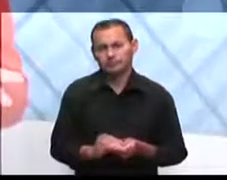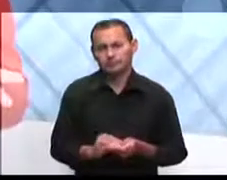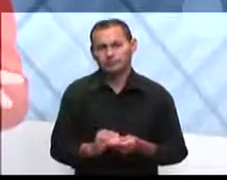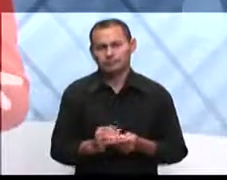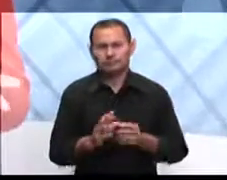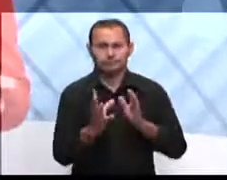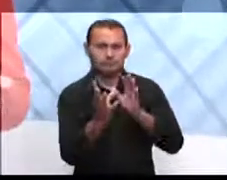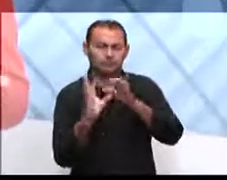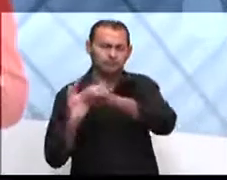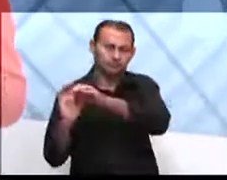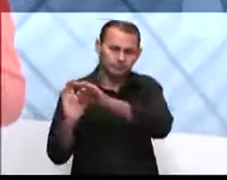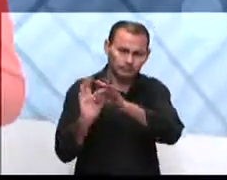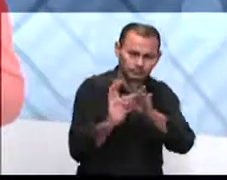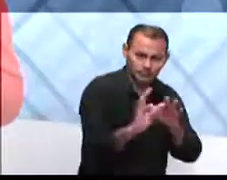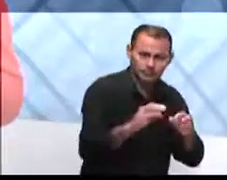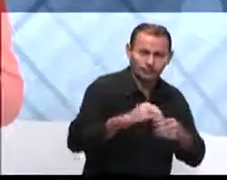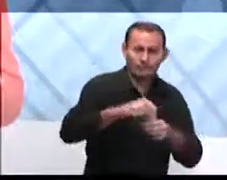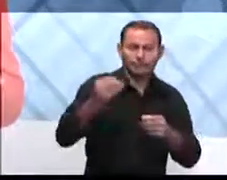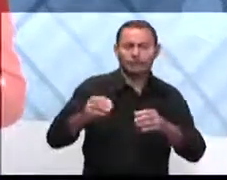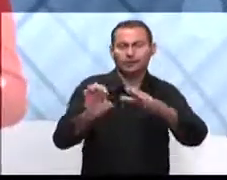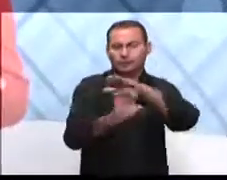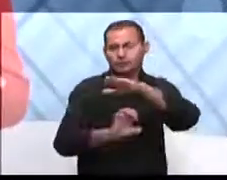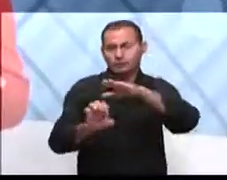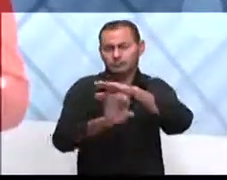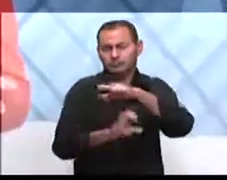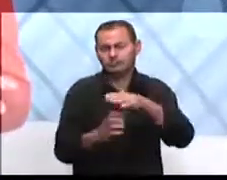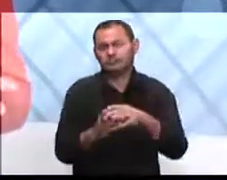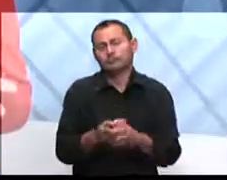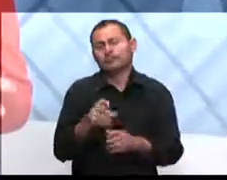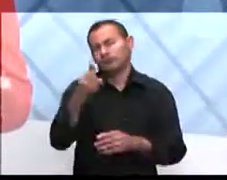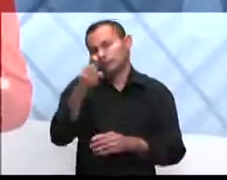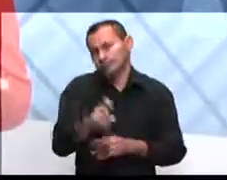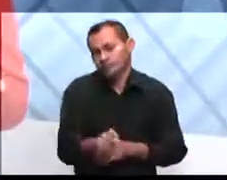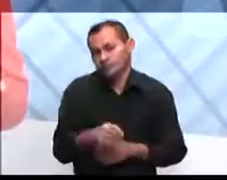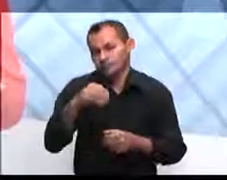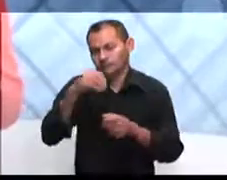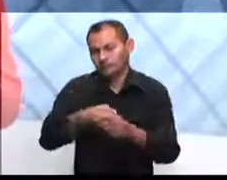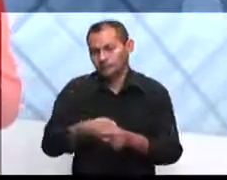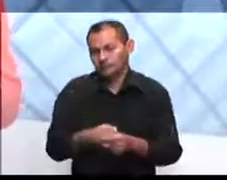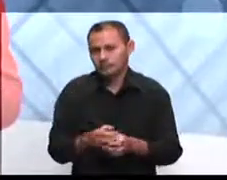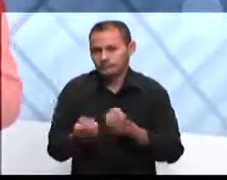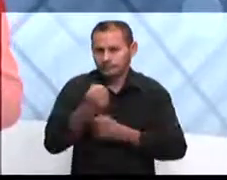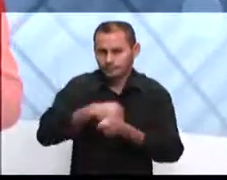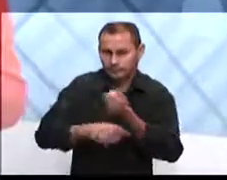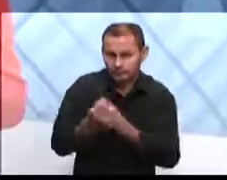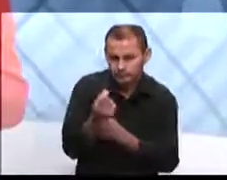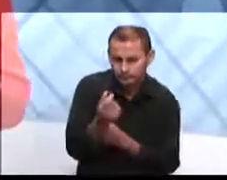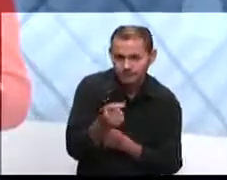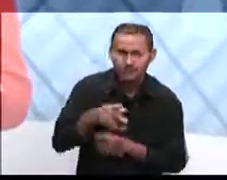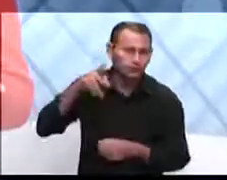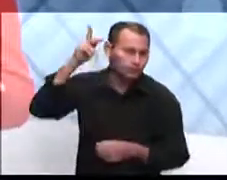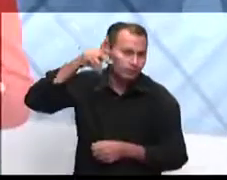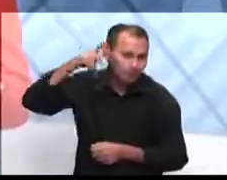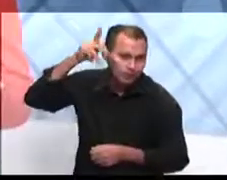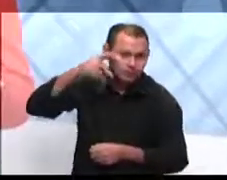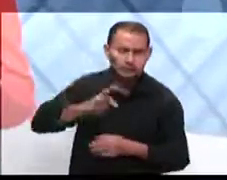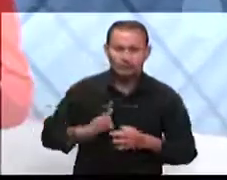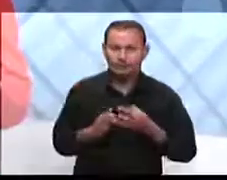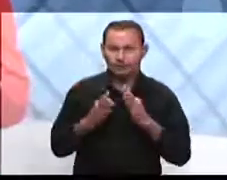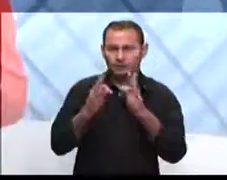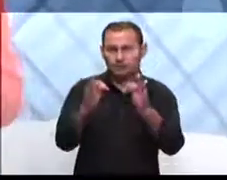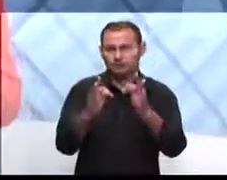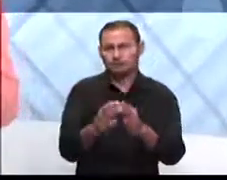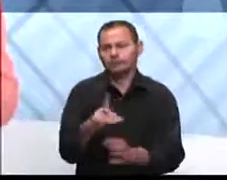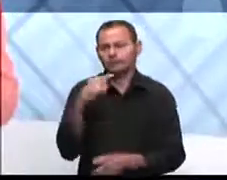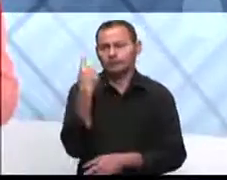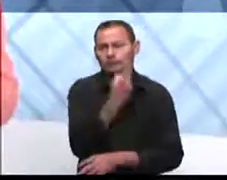o contexto externo à empresa, seja nos aspectos econômicos, políticos, tecnológicos,